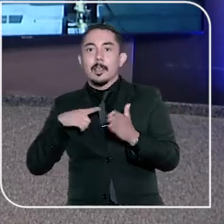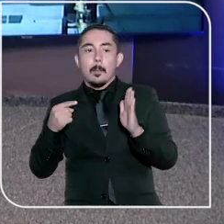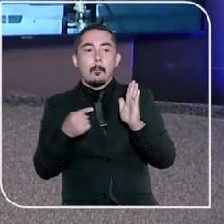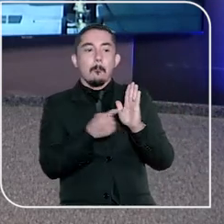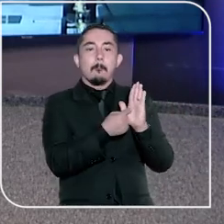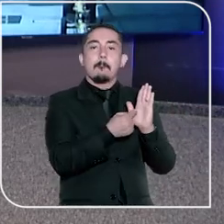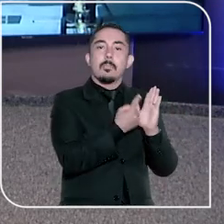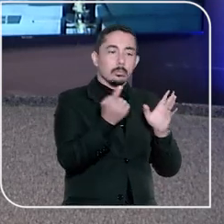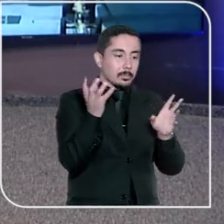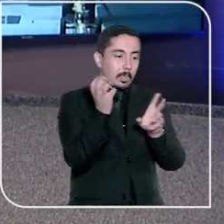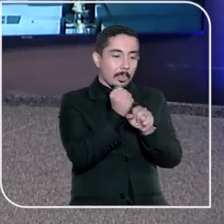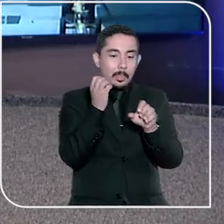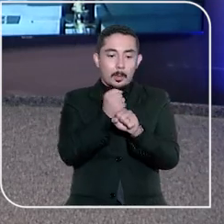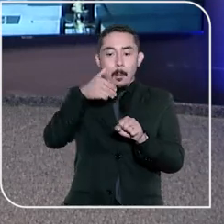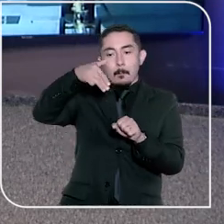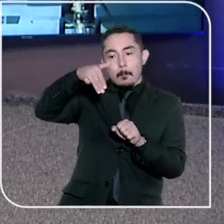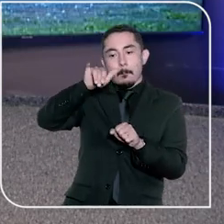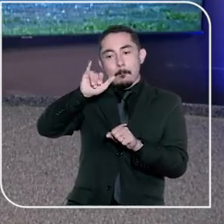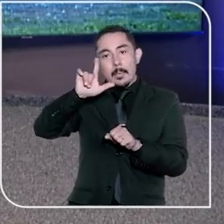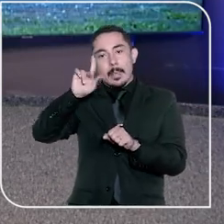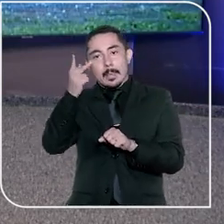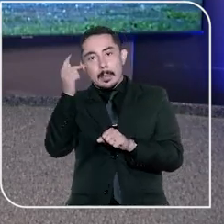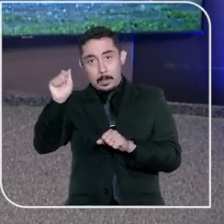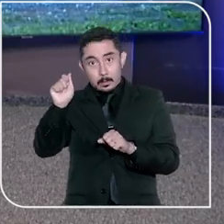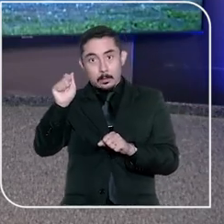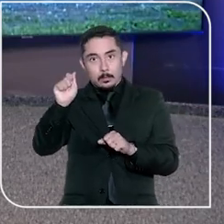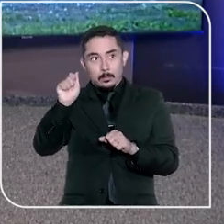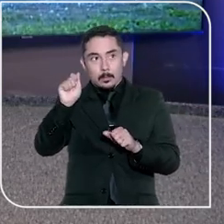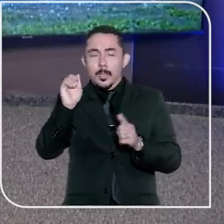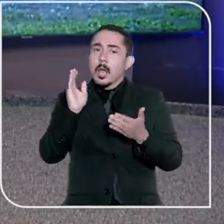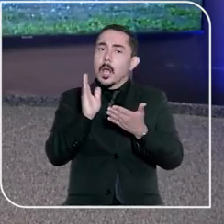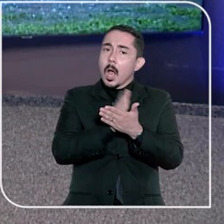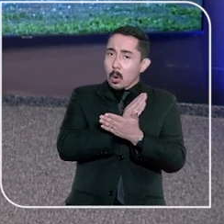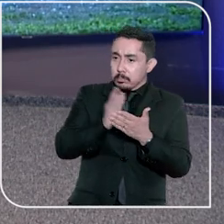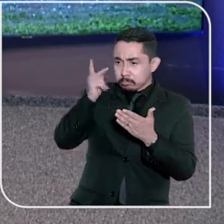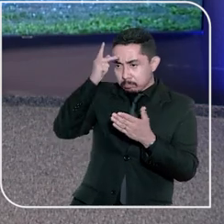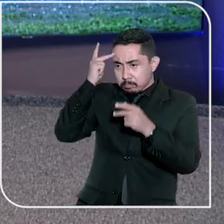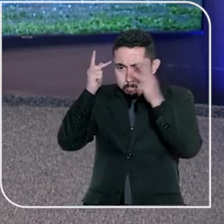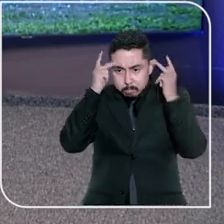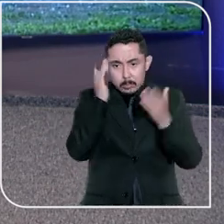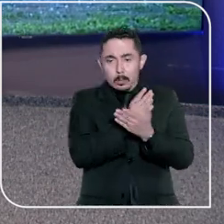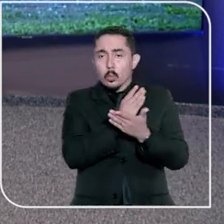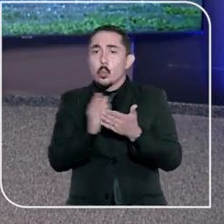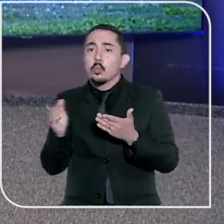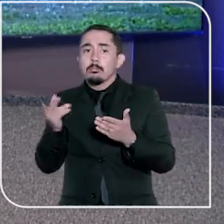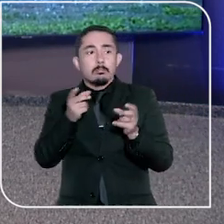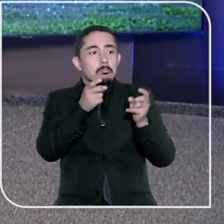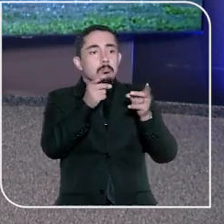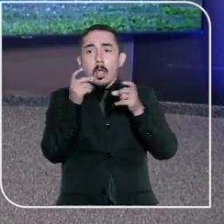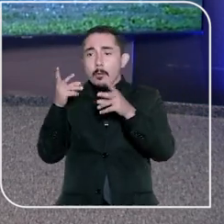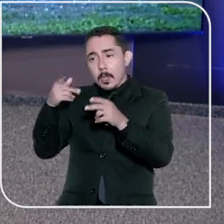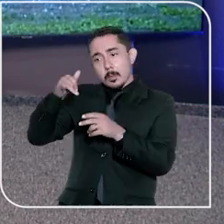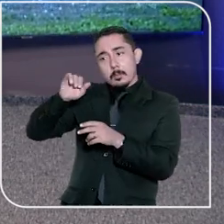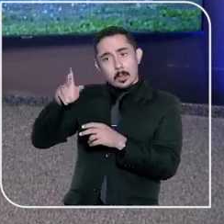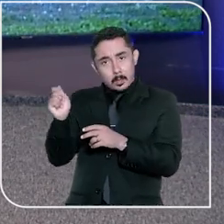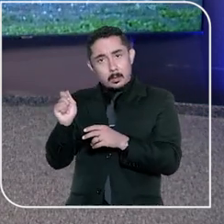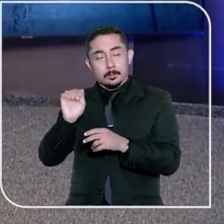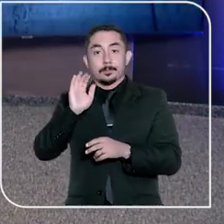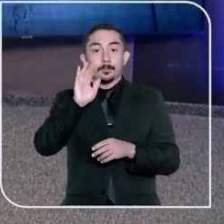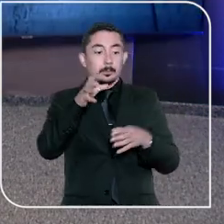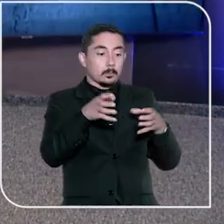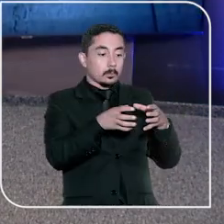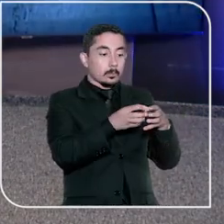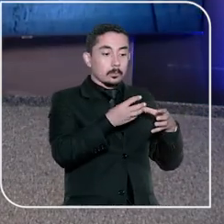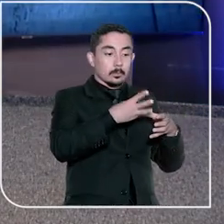acumulados em programas de milhagem alguns passageiros costumam vender as milhas para out as pessoas mas a